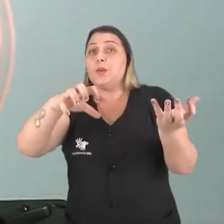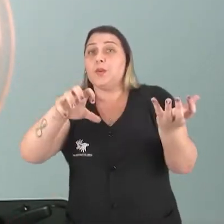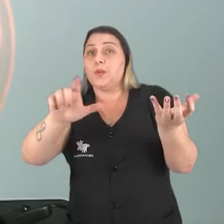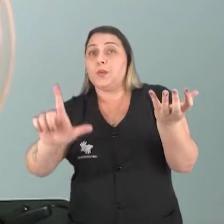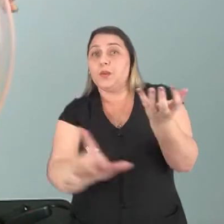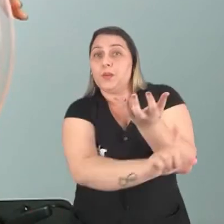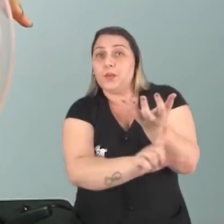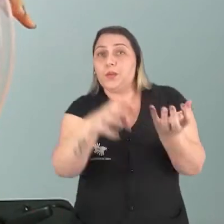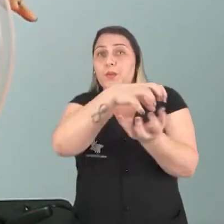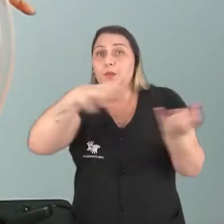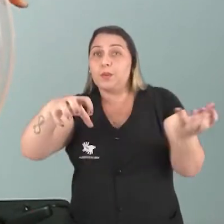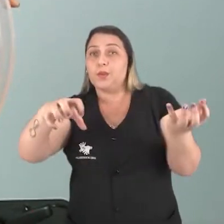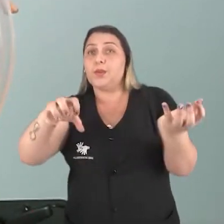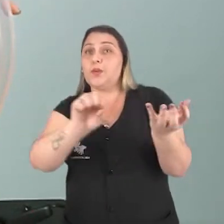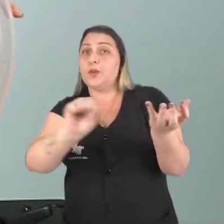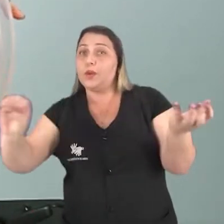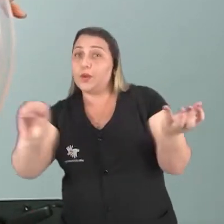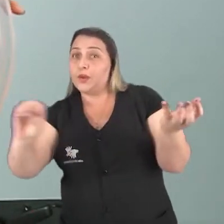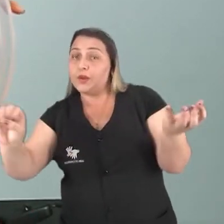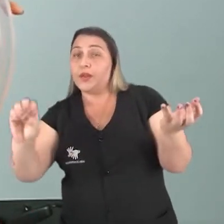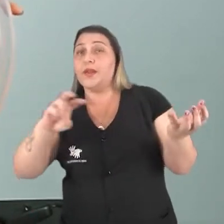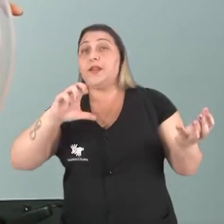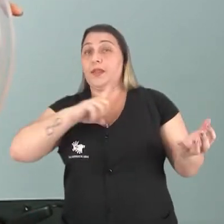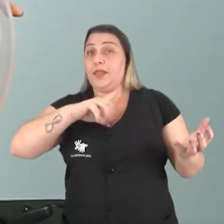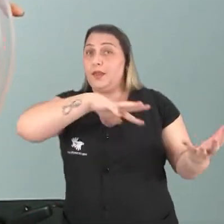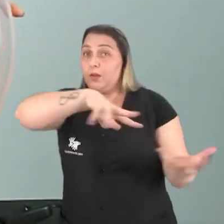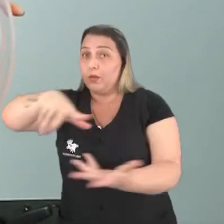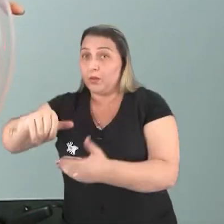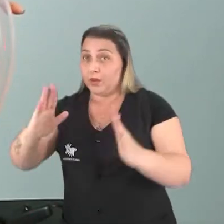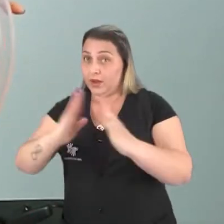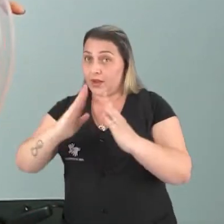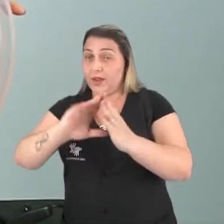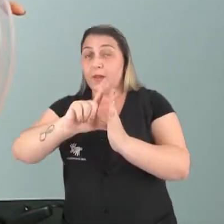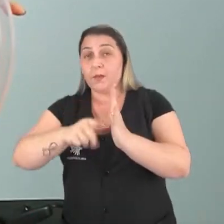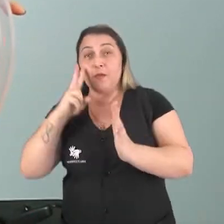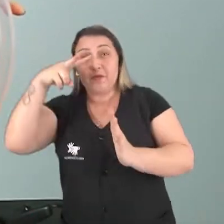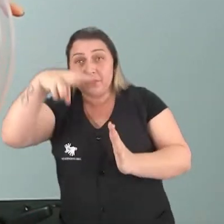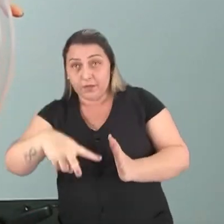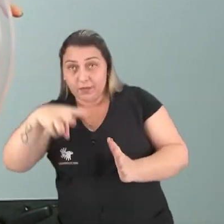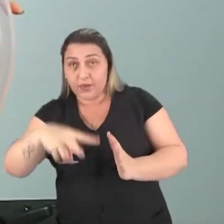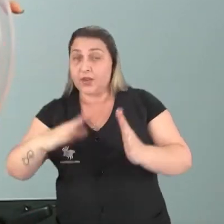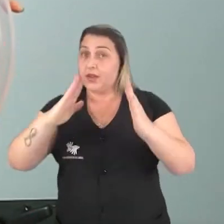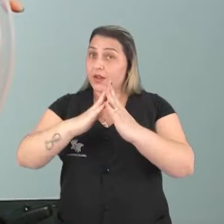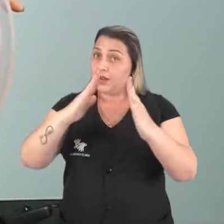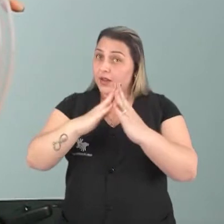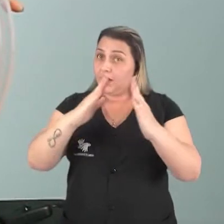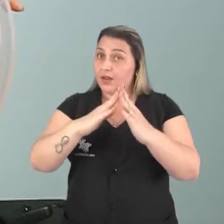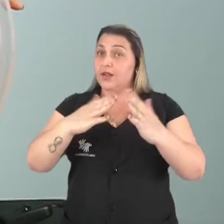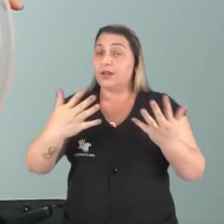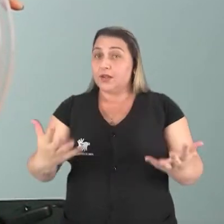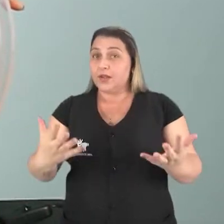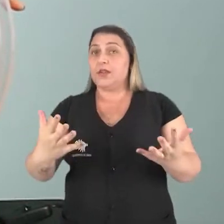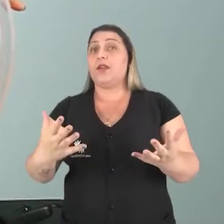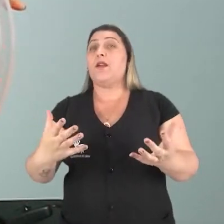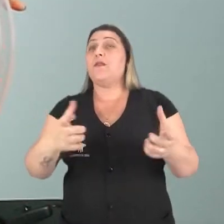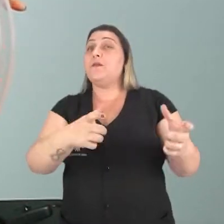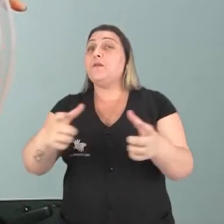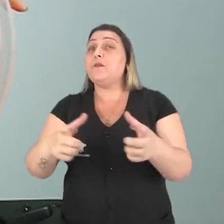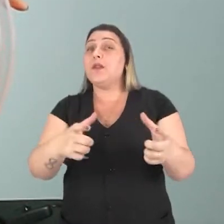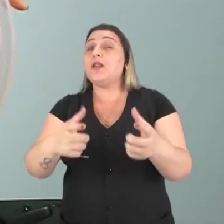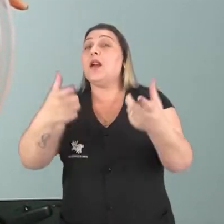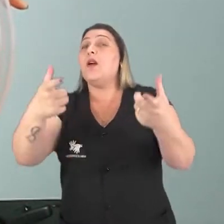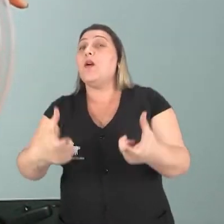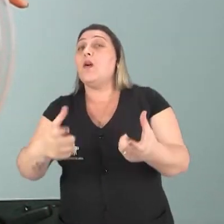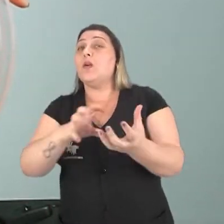você tem esse globo em casa, depois você pegue, observe e localize